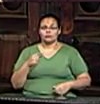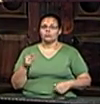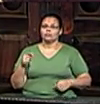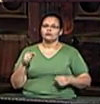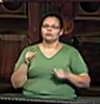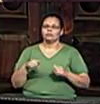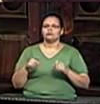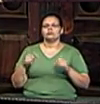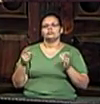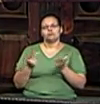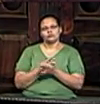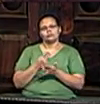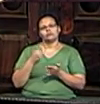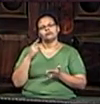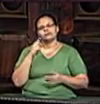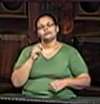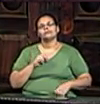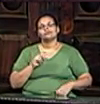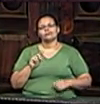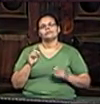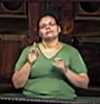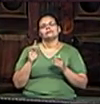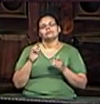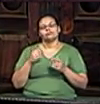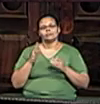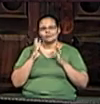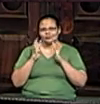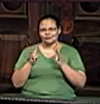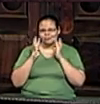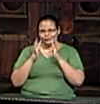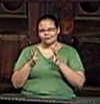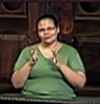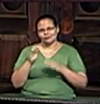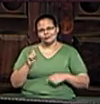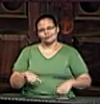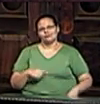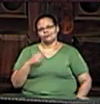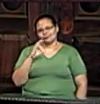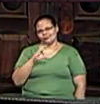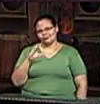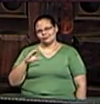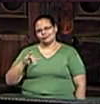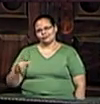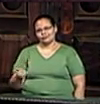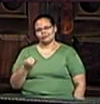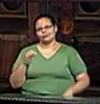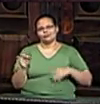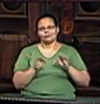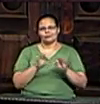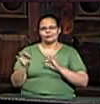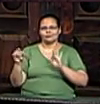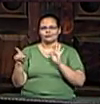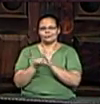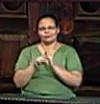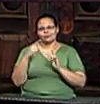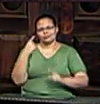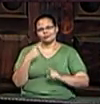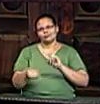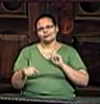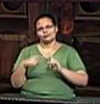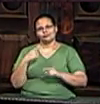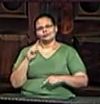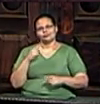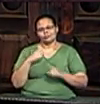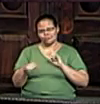coincidência, me chamou a atenção, na CCJ estava discutindo um projeto de lei proibindo, de um